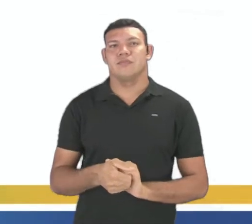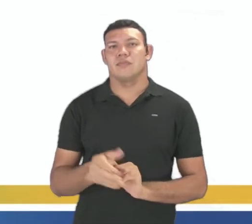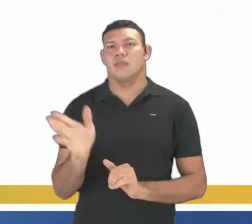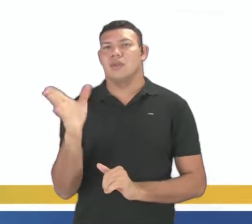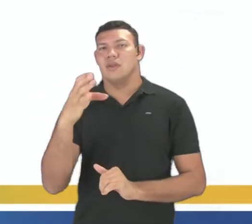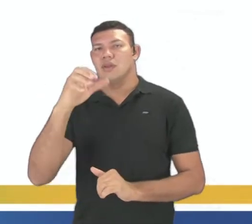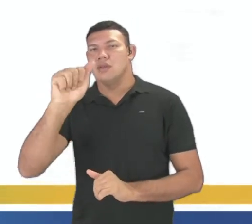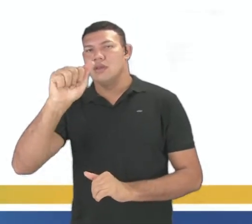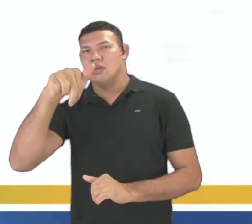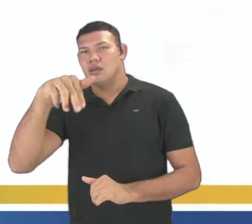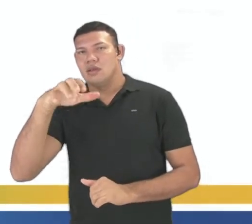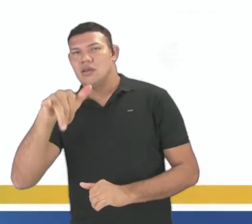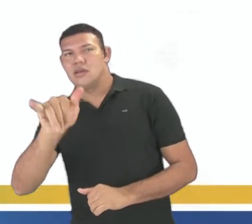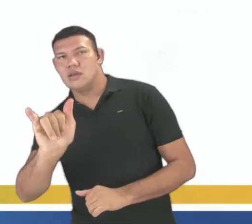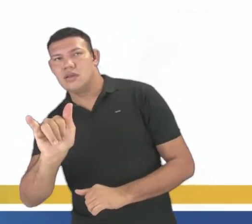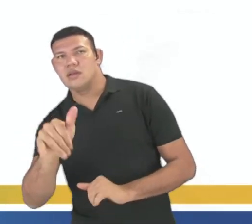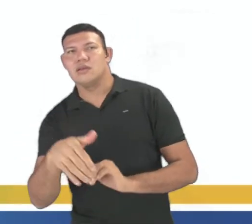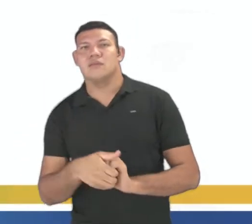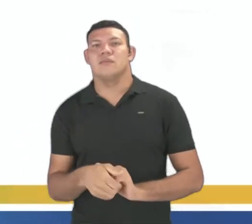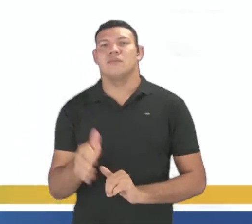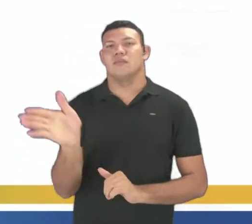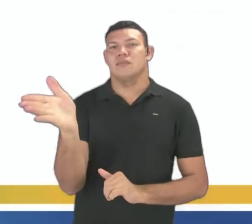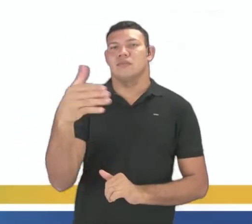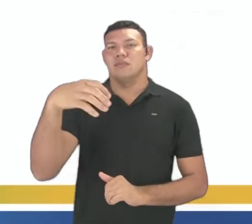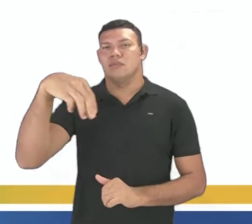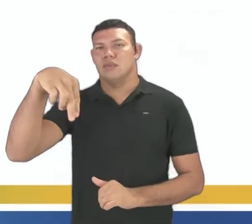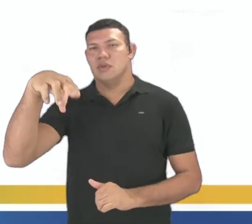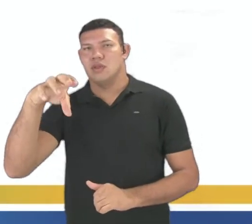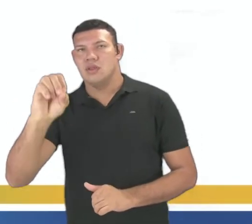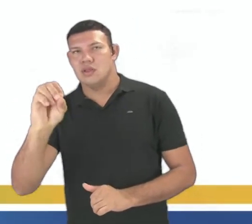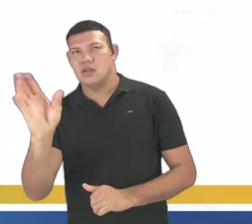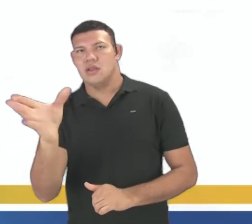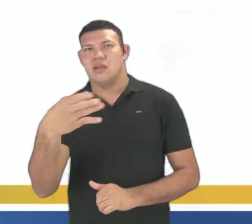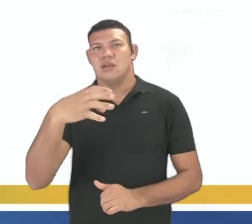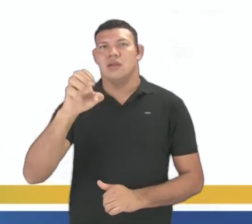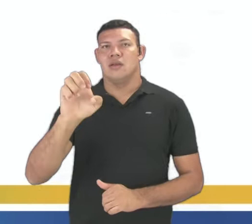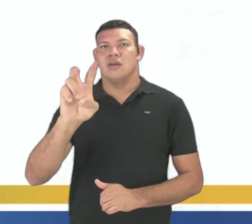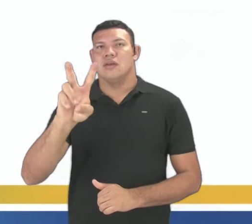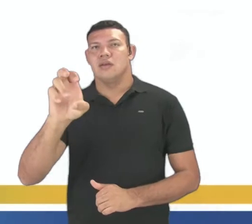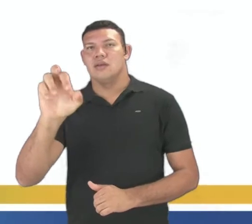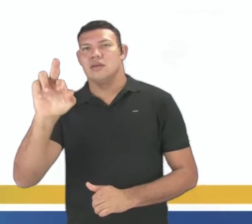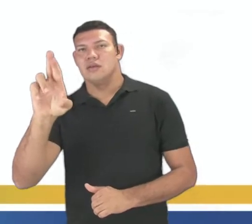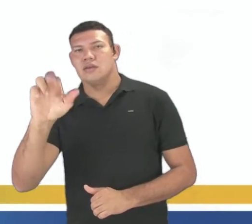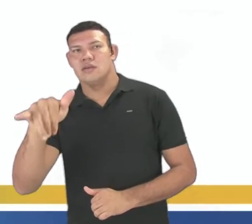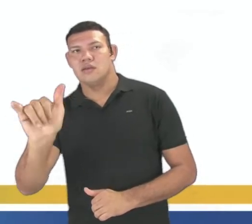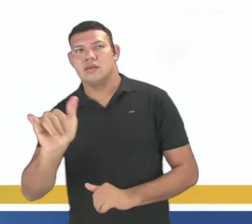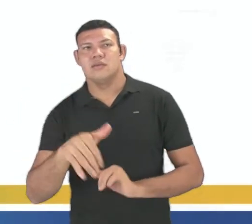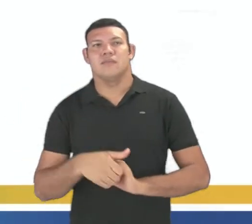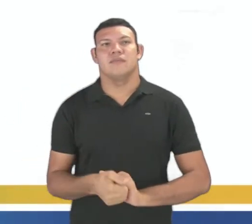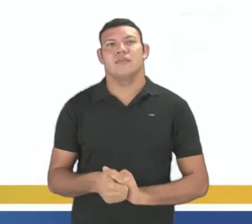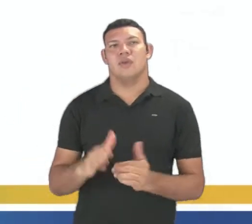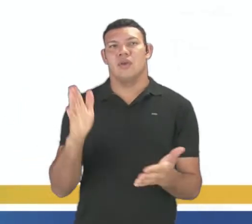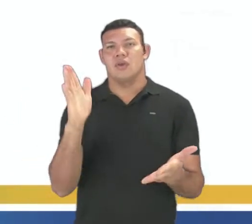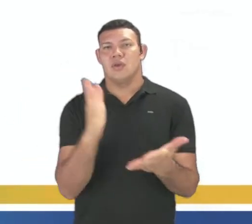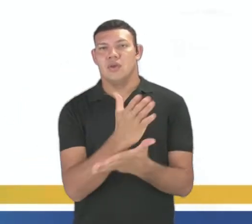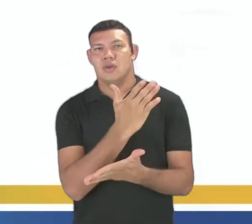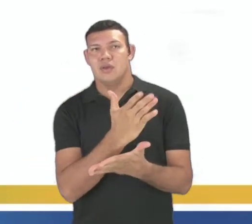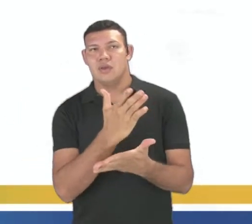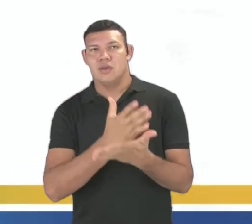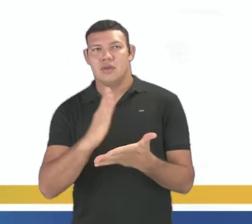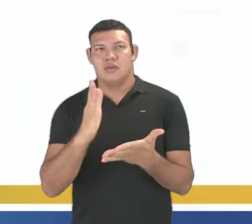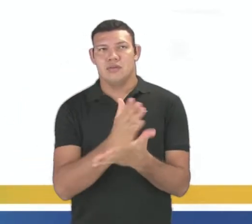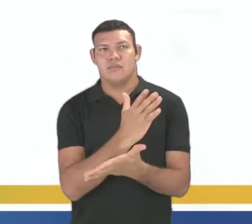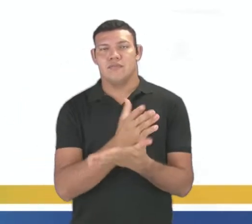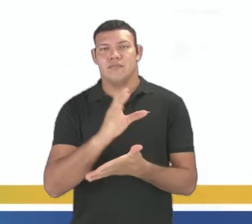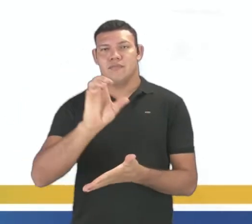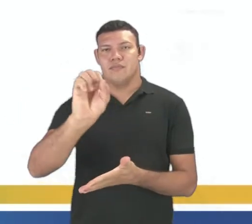no, every, ok? Então vamos lá. Some, alguns, any,